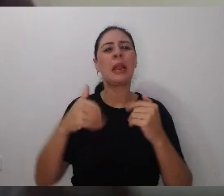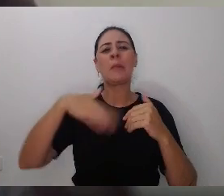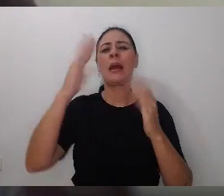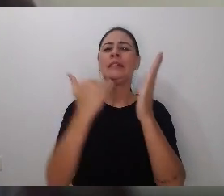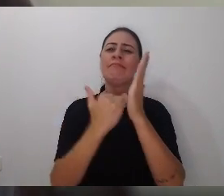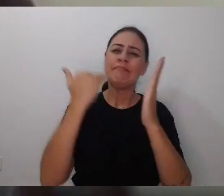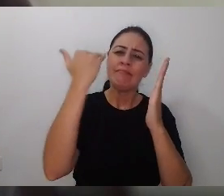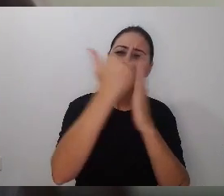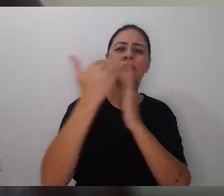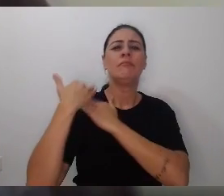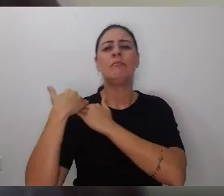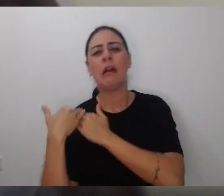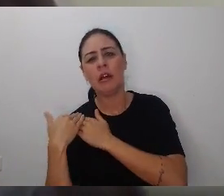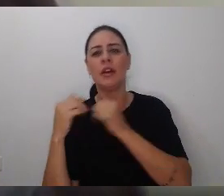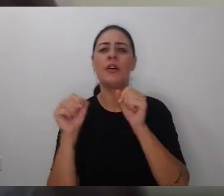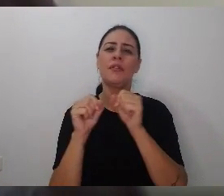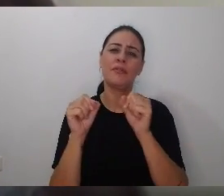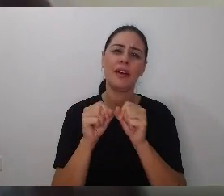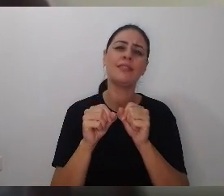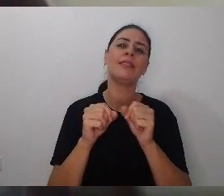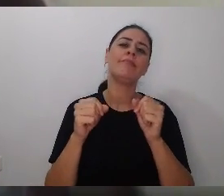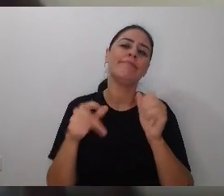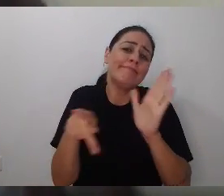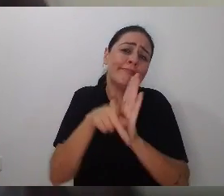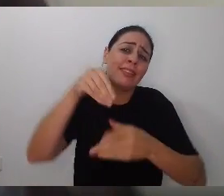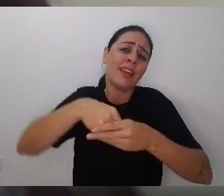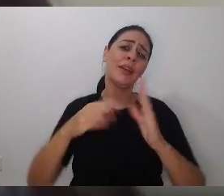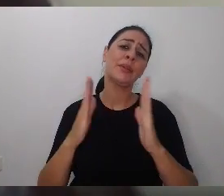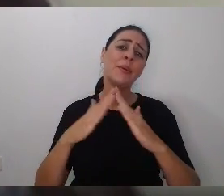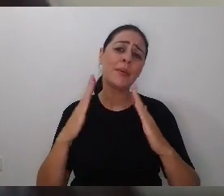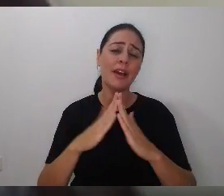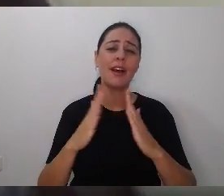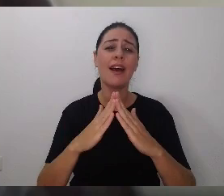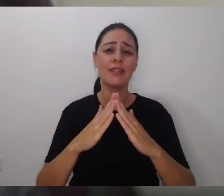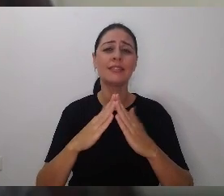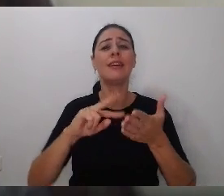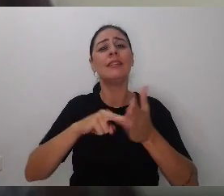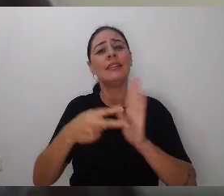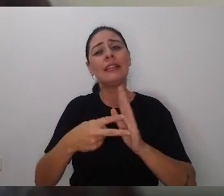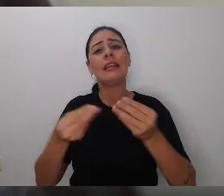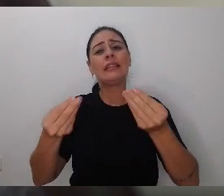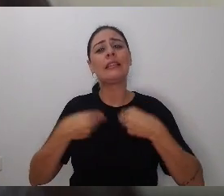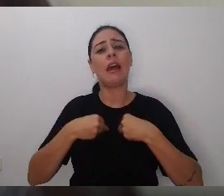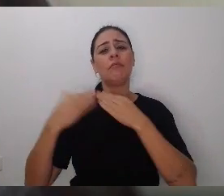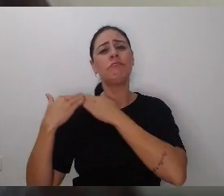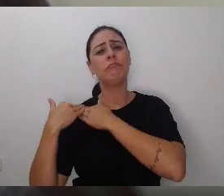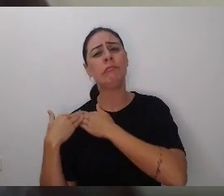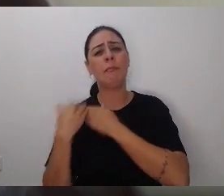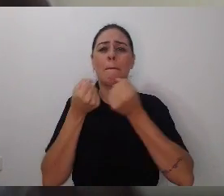está acumulado para as famílias fazerem muitas vezes em casa, né? E